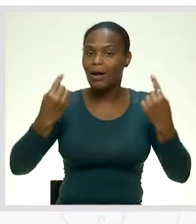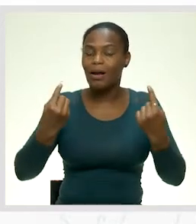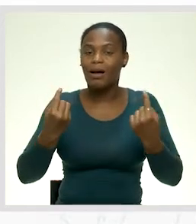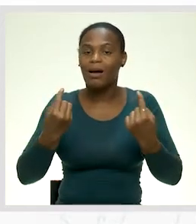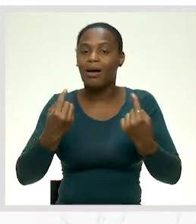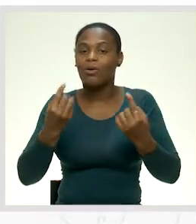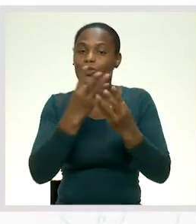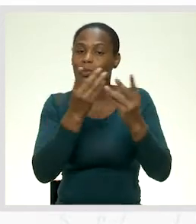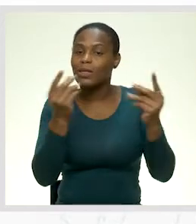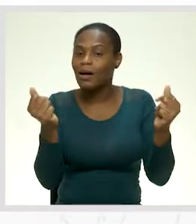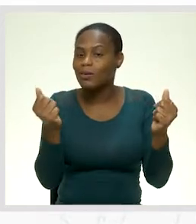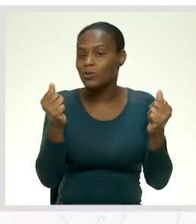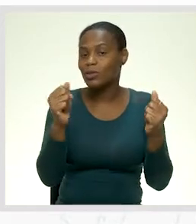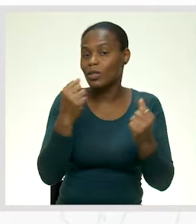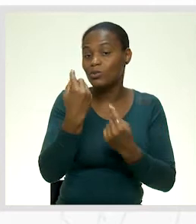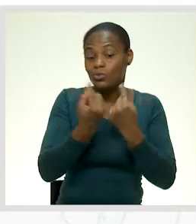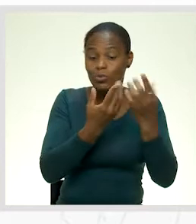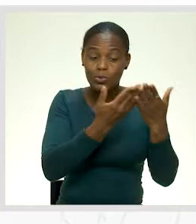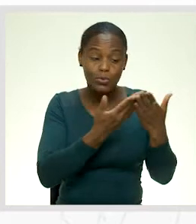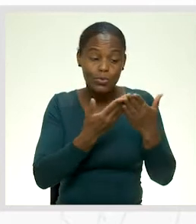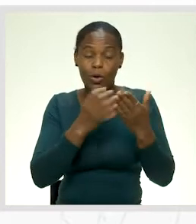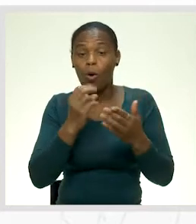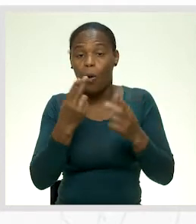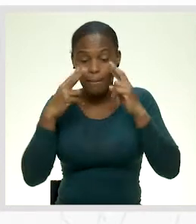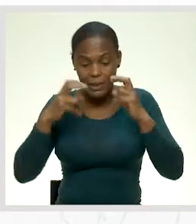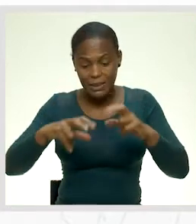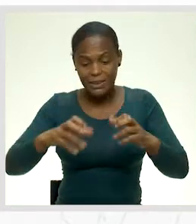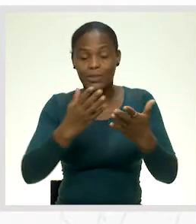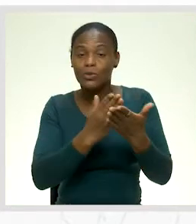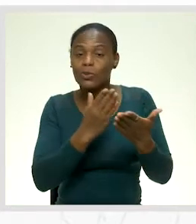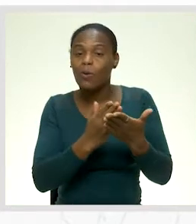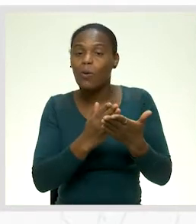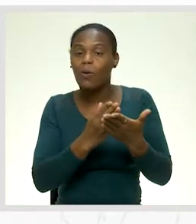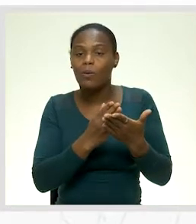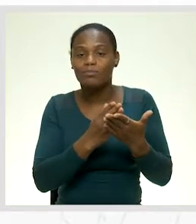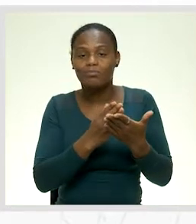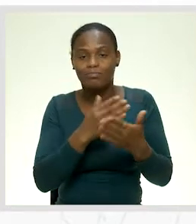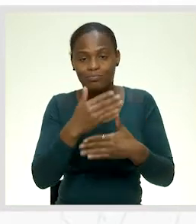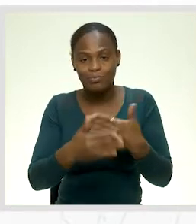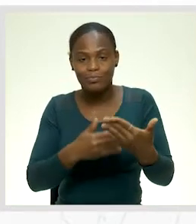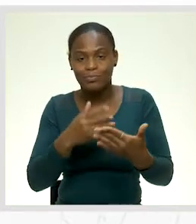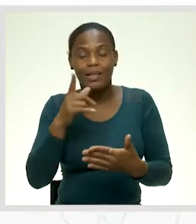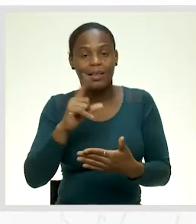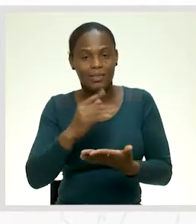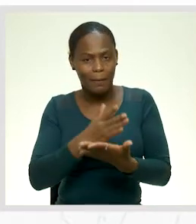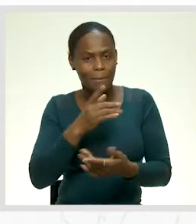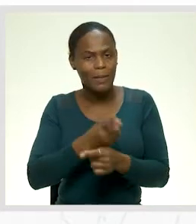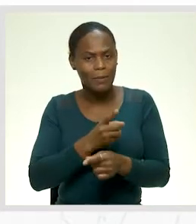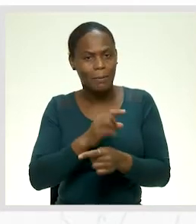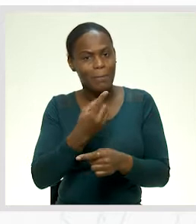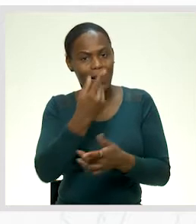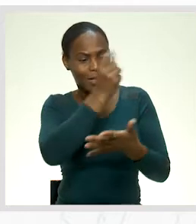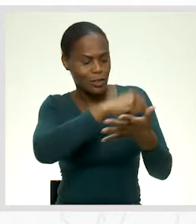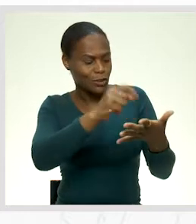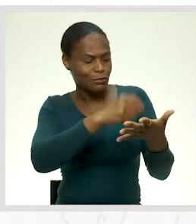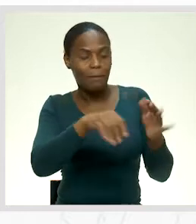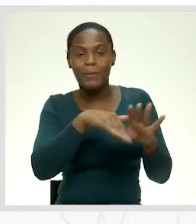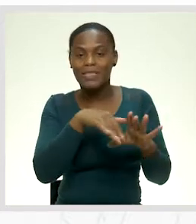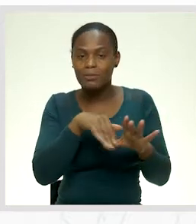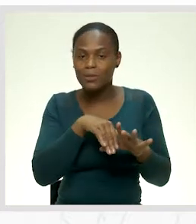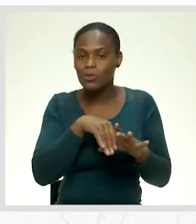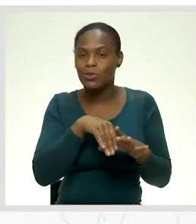resultados de um estudo ou uma pesquisa académica em andamento, ou até mesmo para registrar participações em